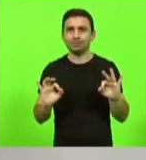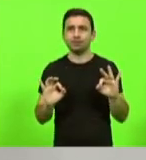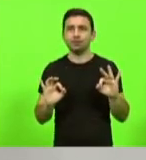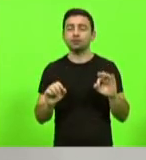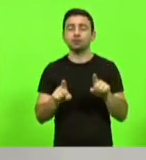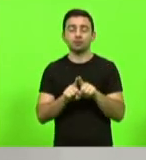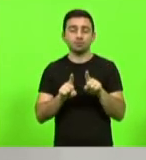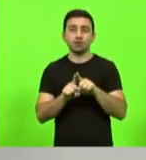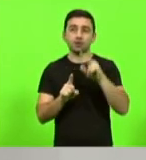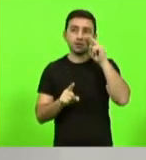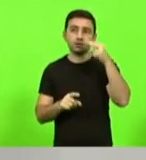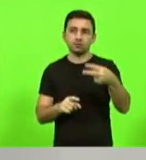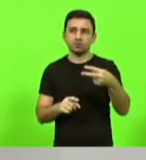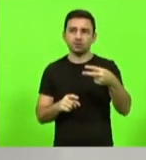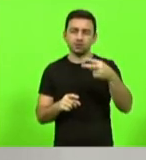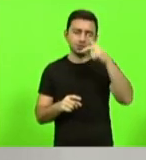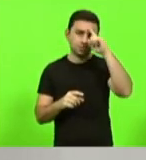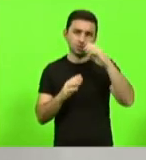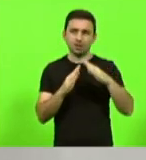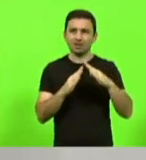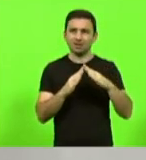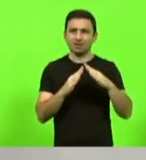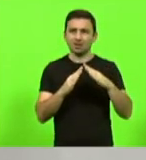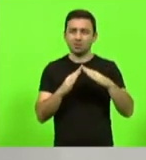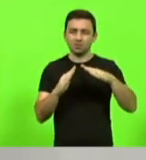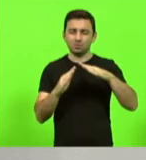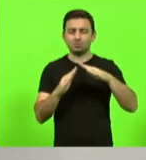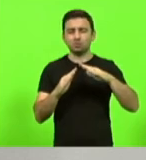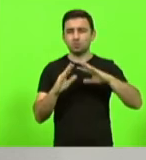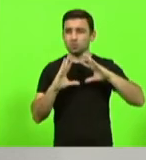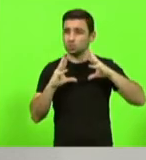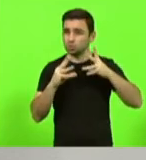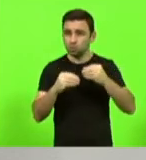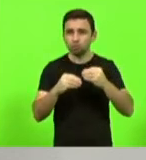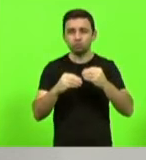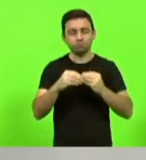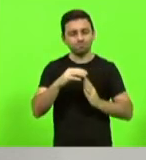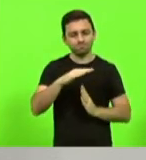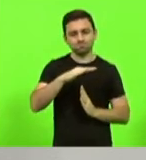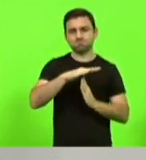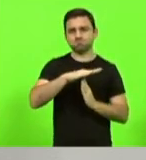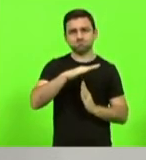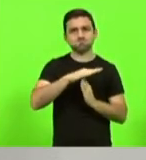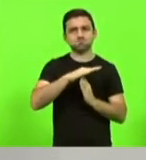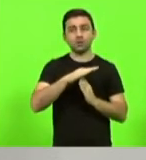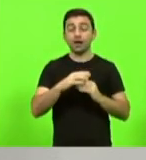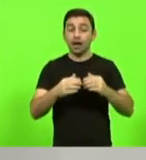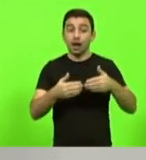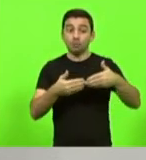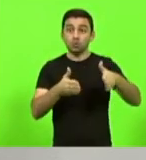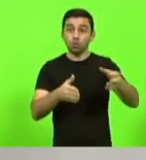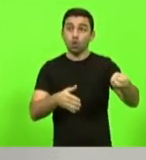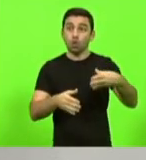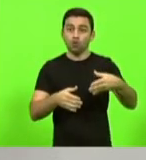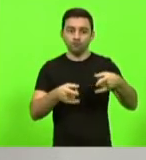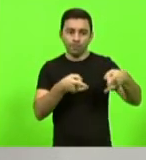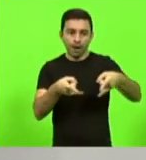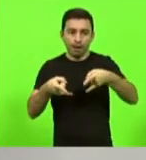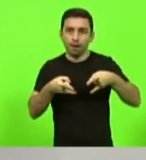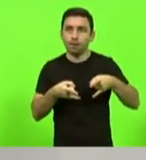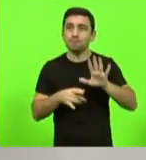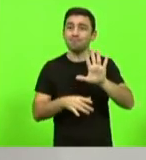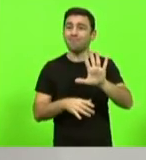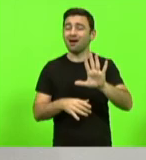reconhecer que a rede opera no limite. Mesmo tendo aberto novos leitos, precisamos contar com o apoio